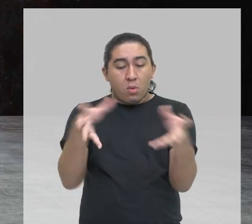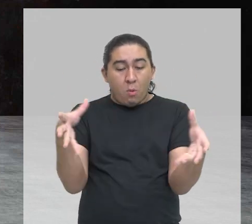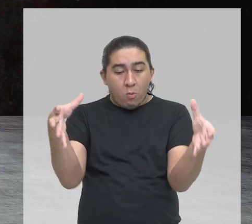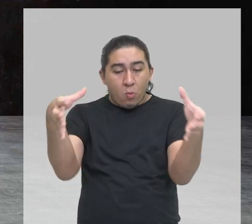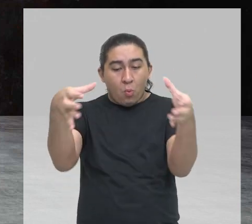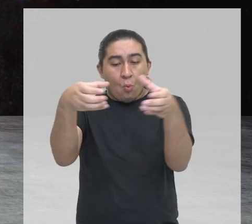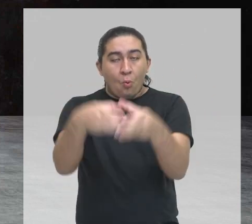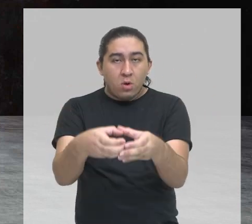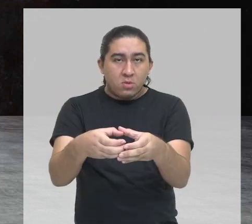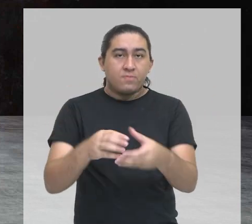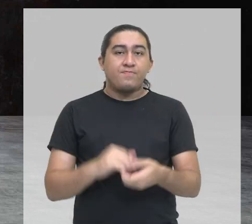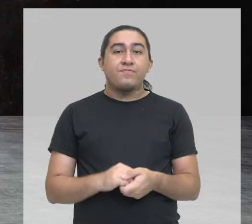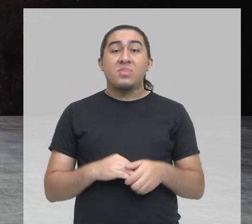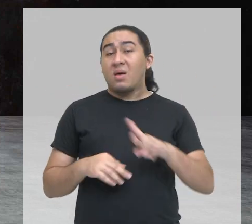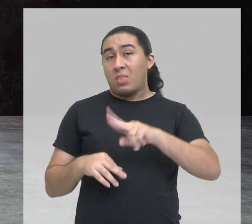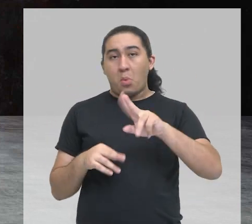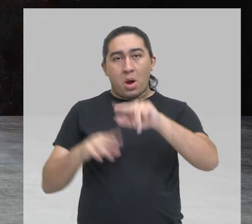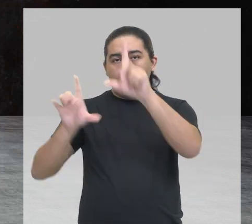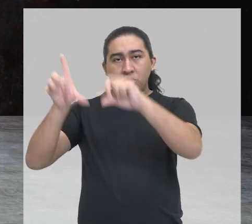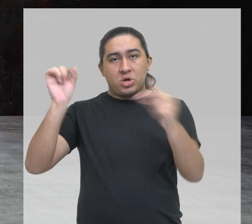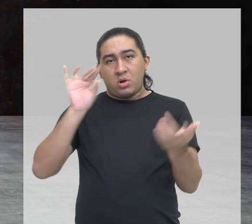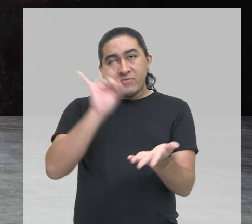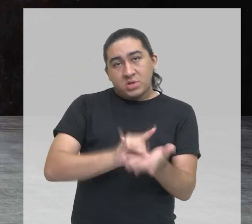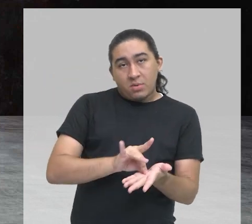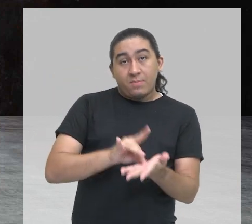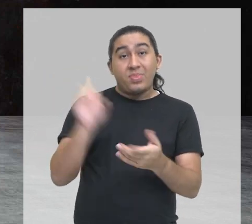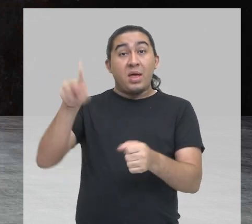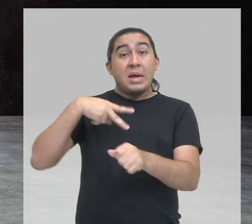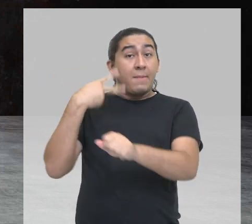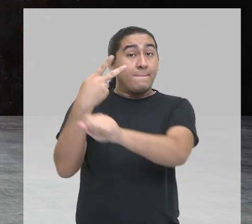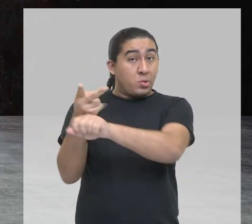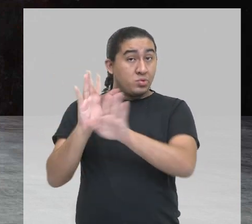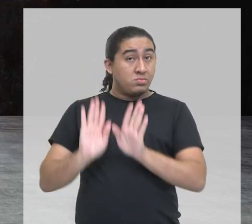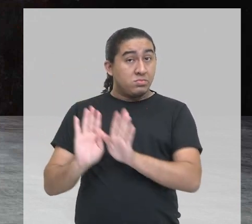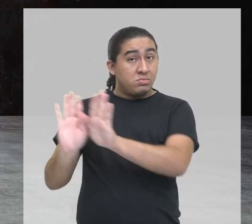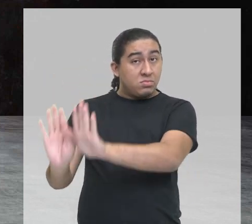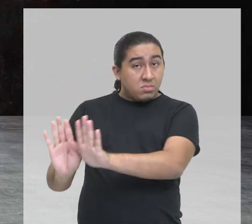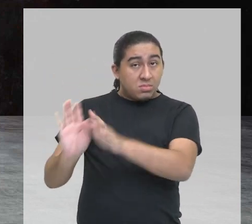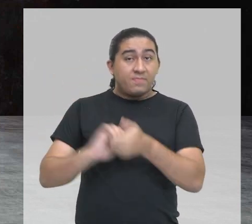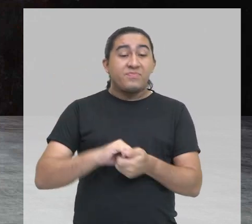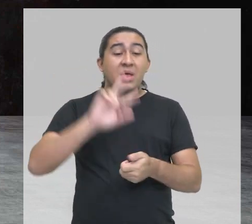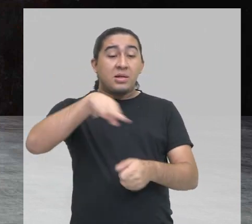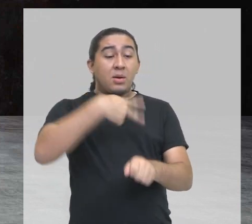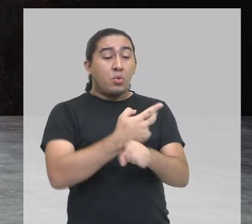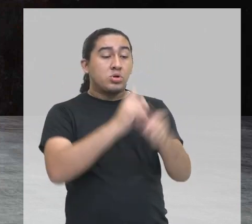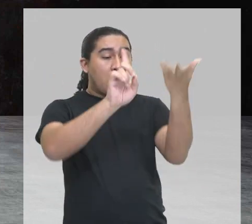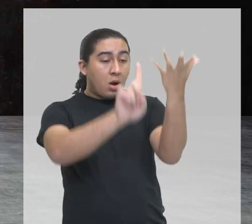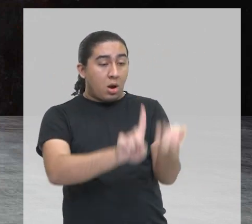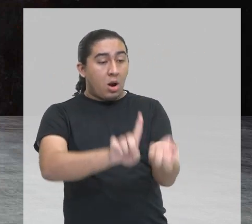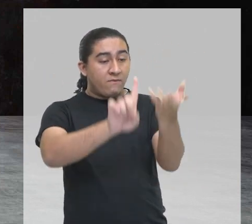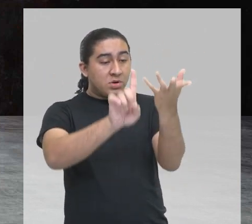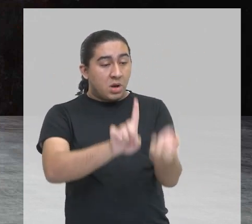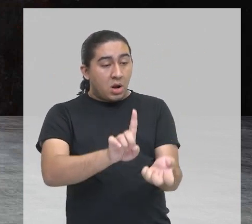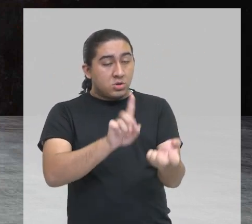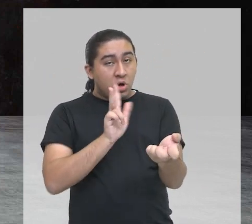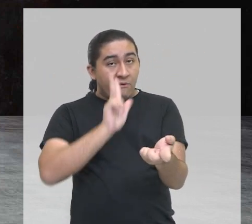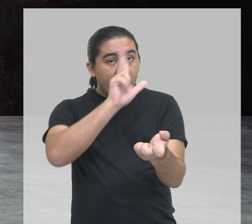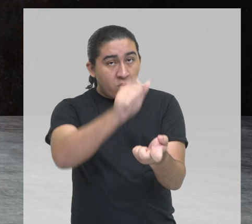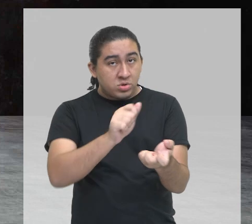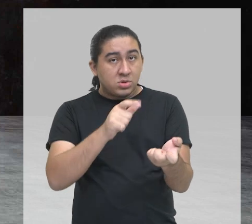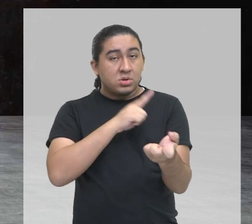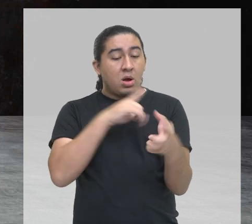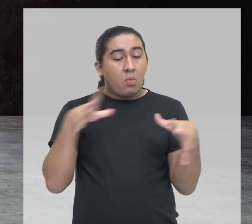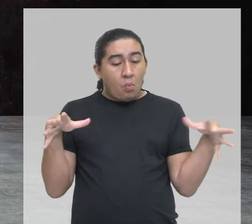envolto, ainda não é uma estrela propriamente dita. E aí, depois que essa contração gravitacional, que essa força da gravidade